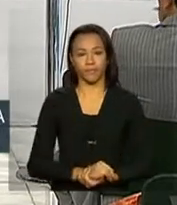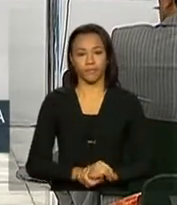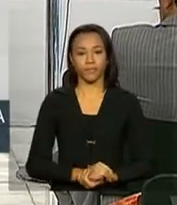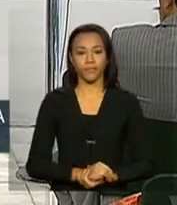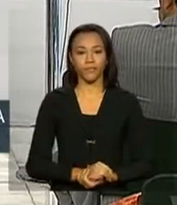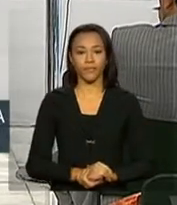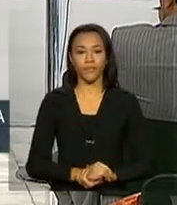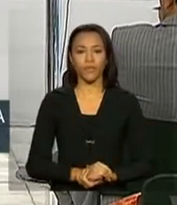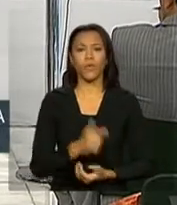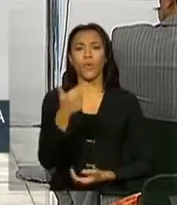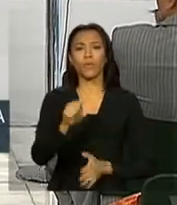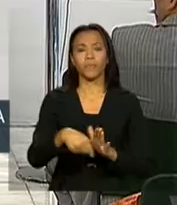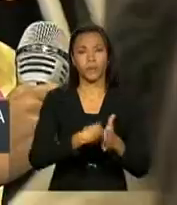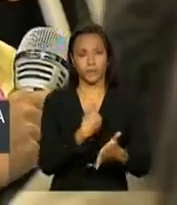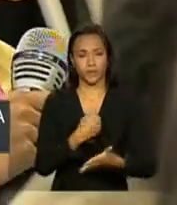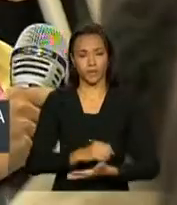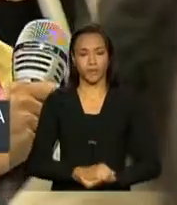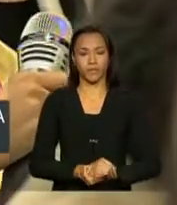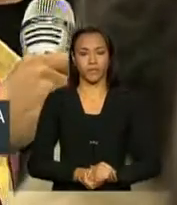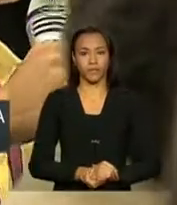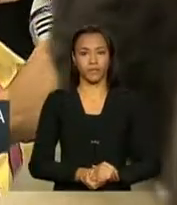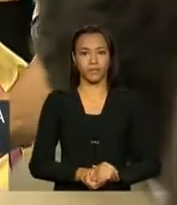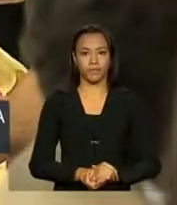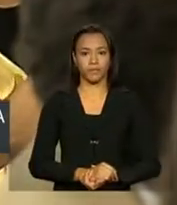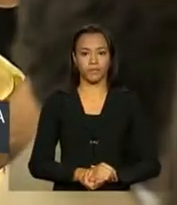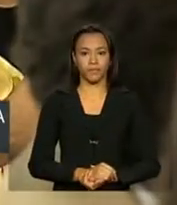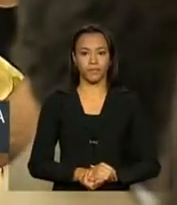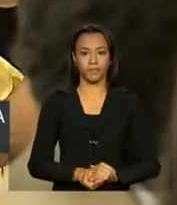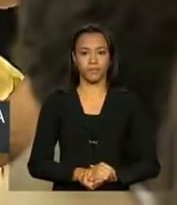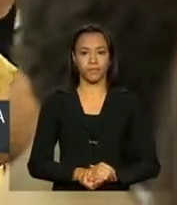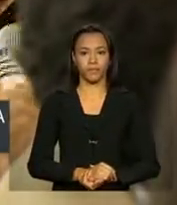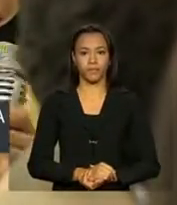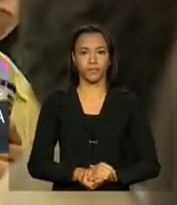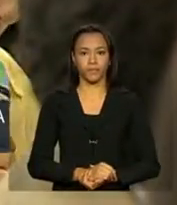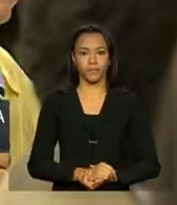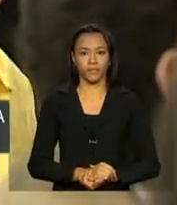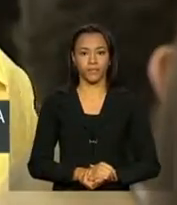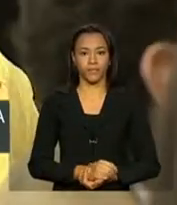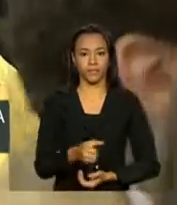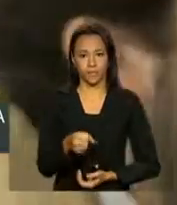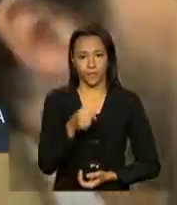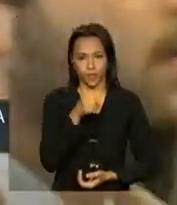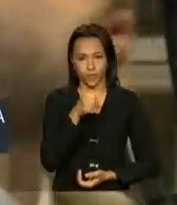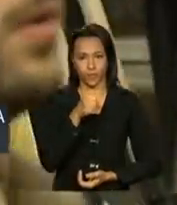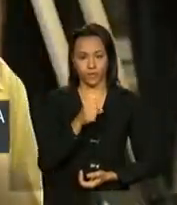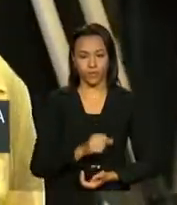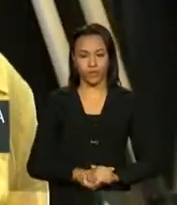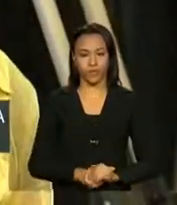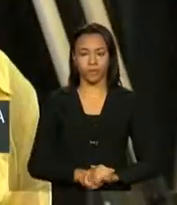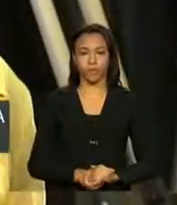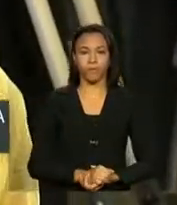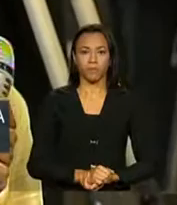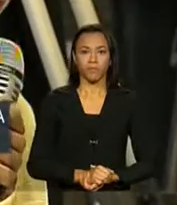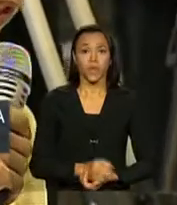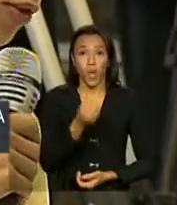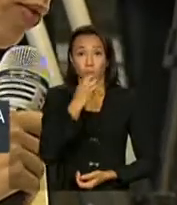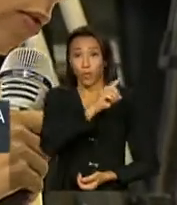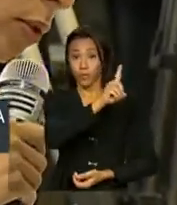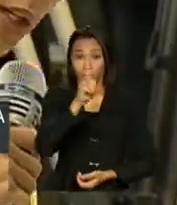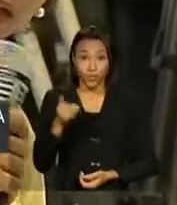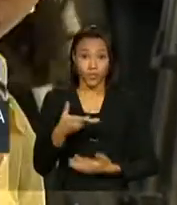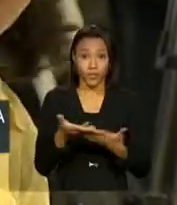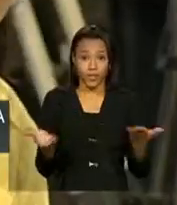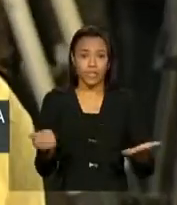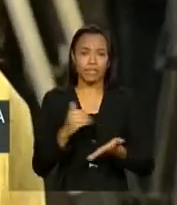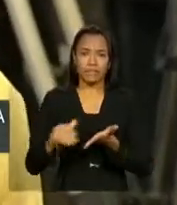Por favor, a próxima pergunta. Não, por favor, ao microfone Carla Simões, é uma pessoa repórter inscrita. Da agência Bloomberg. Bom dia,